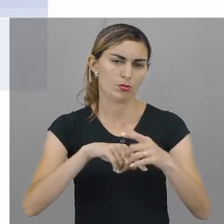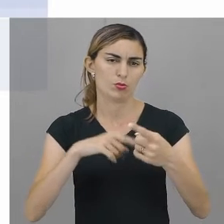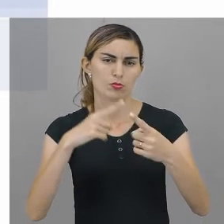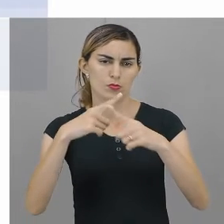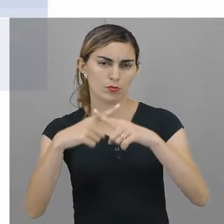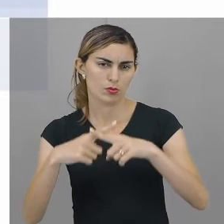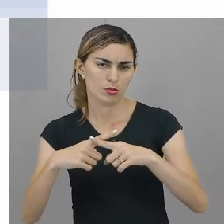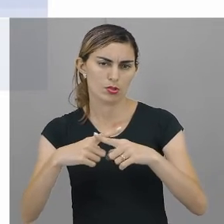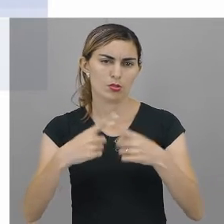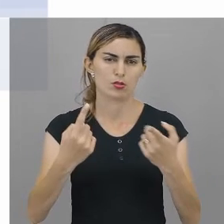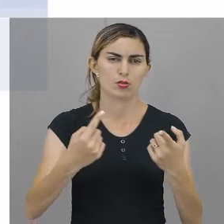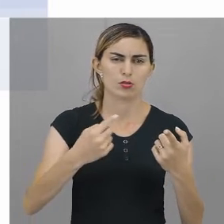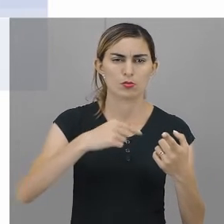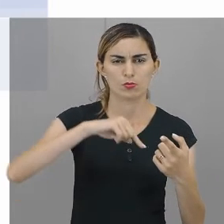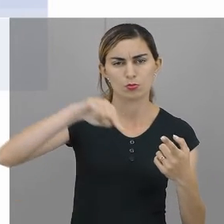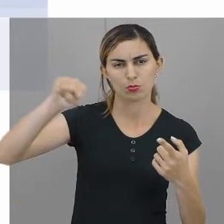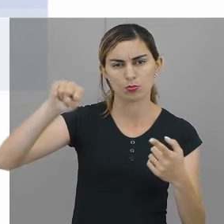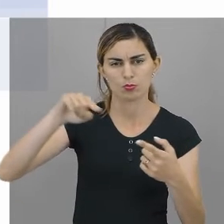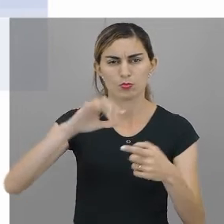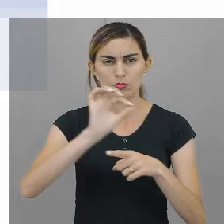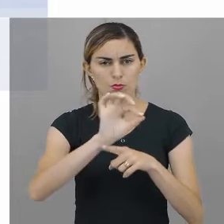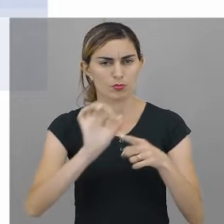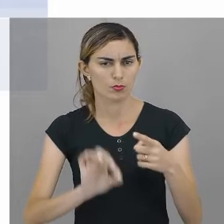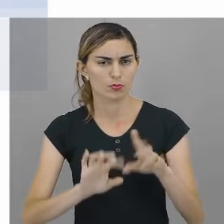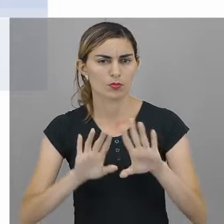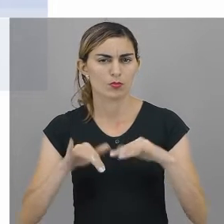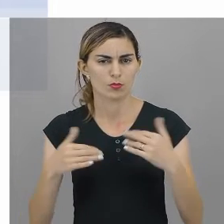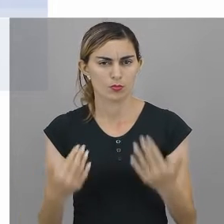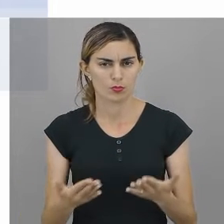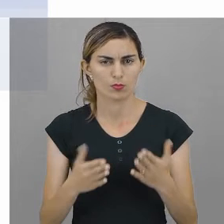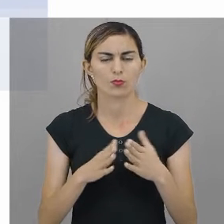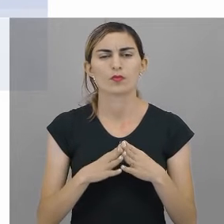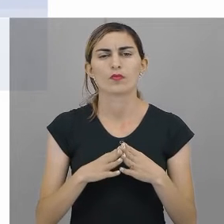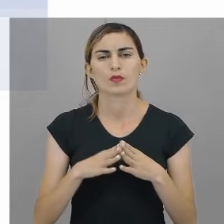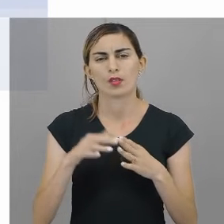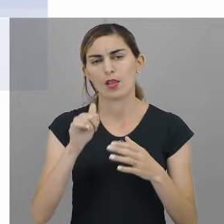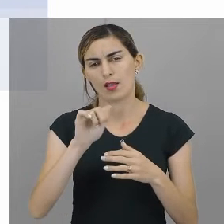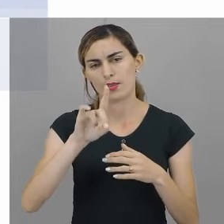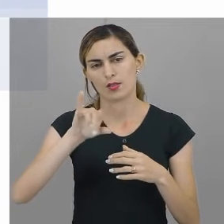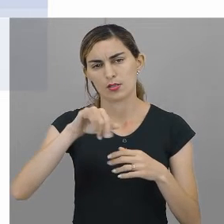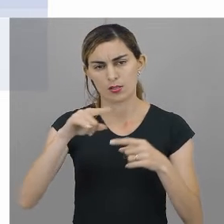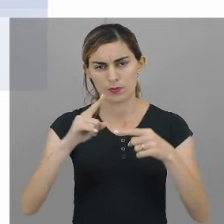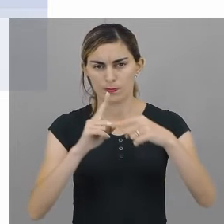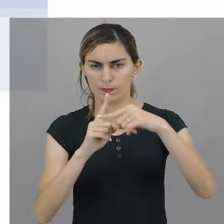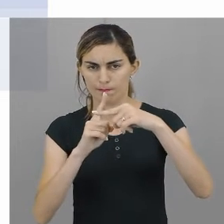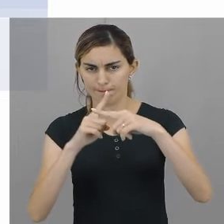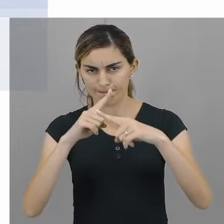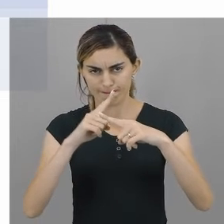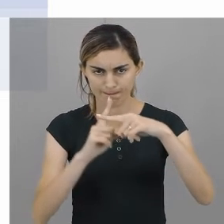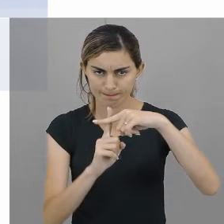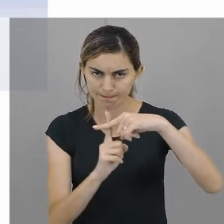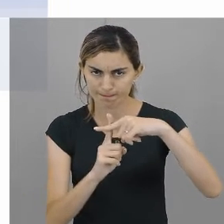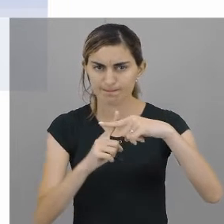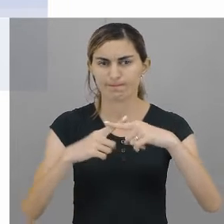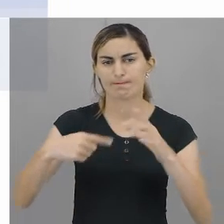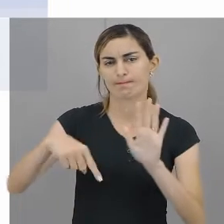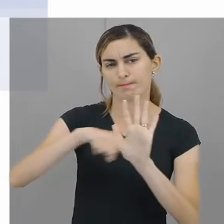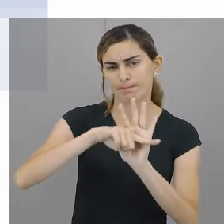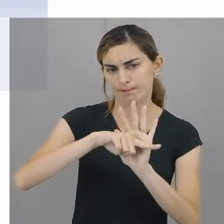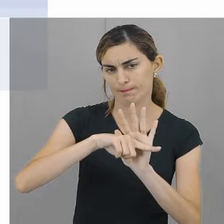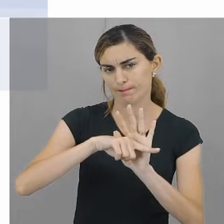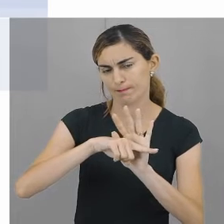o resto, tem uma prioridade maior que adição e subtração. O operador de